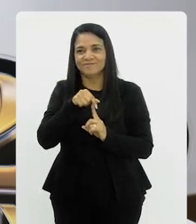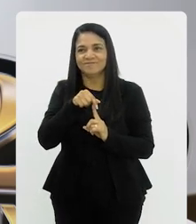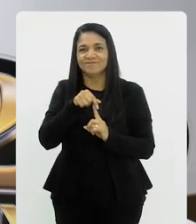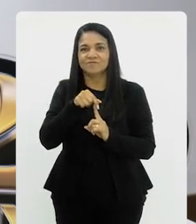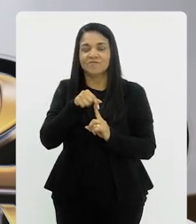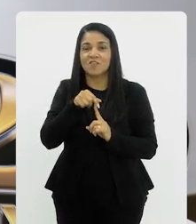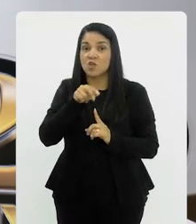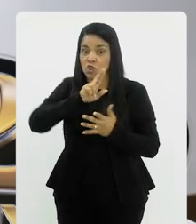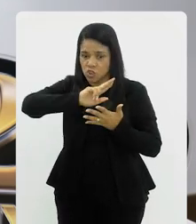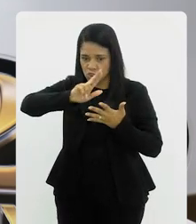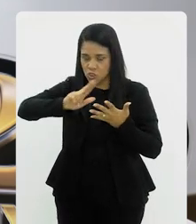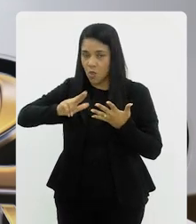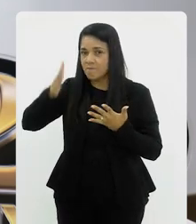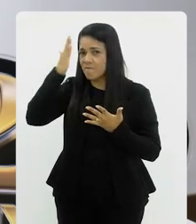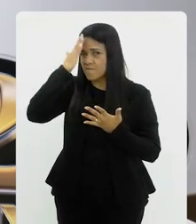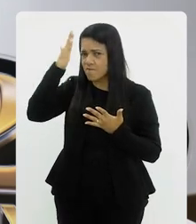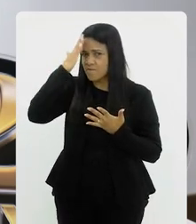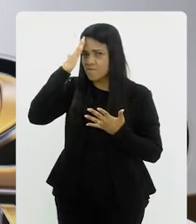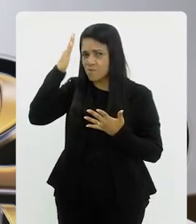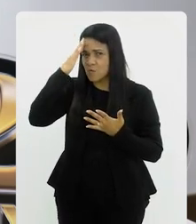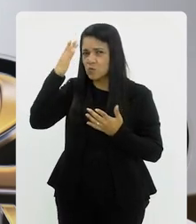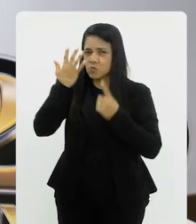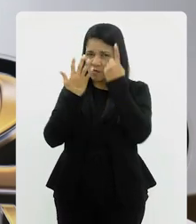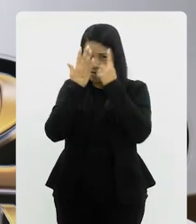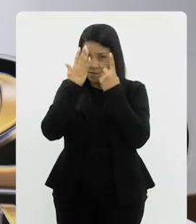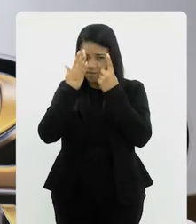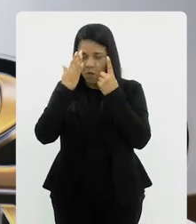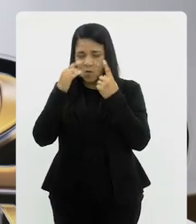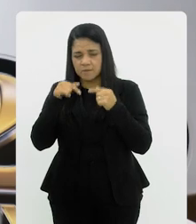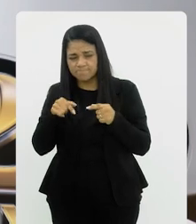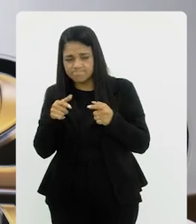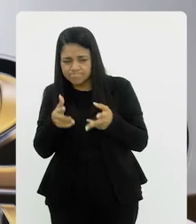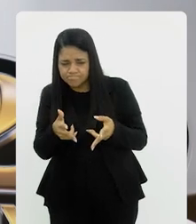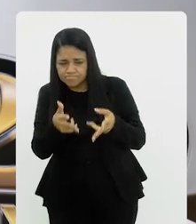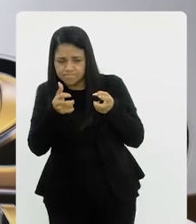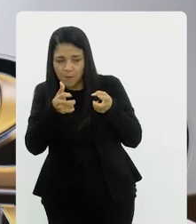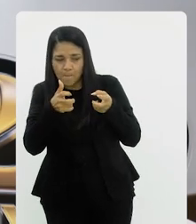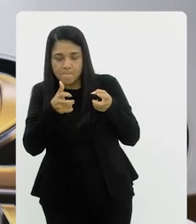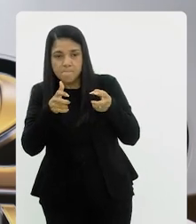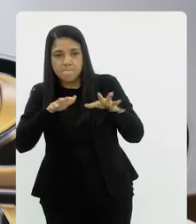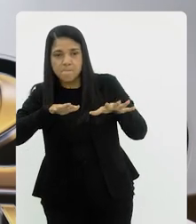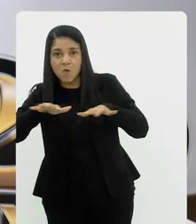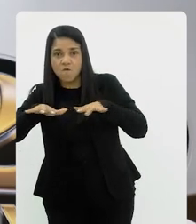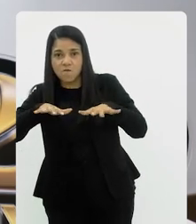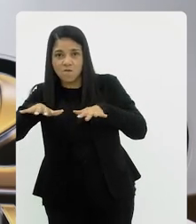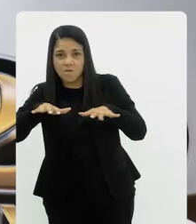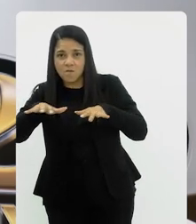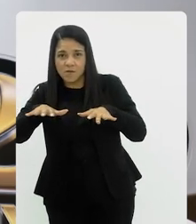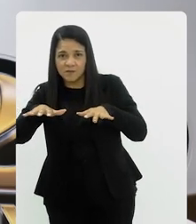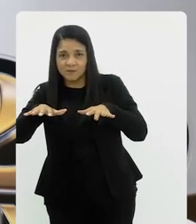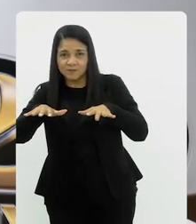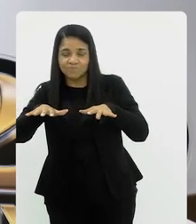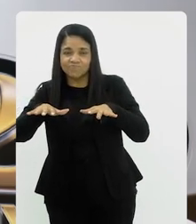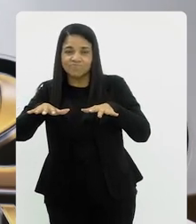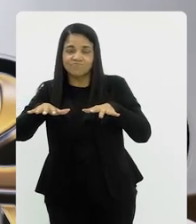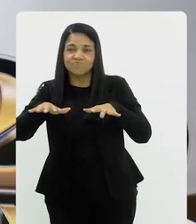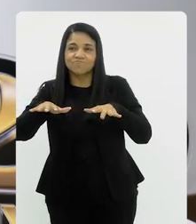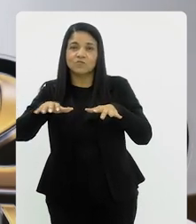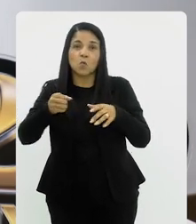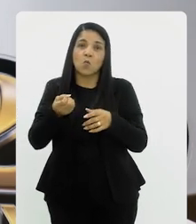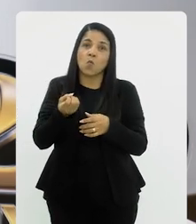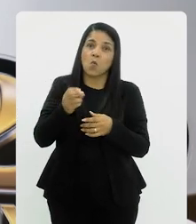artístico, né? Acho que muitos grandes nomes do carnaval fazem esse caminho, né? Eles pegam uma manifestação